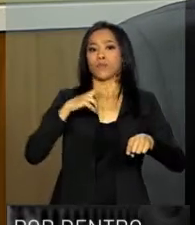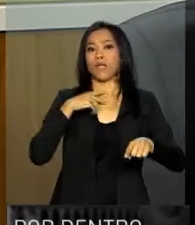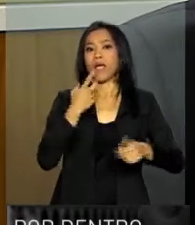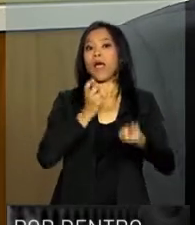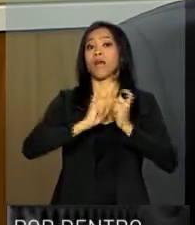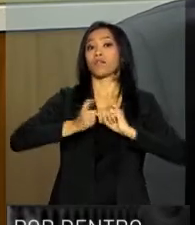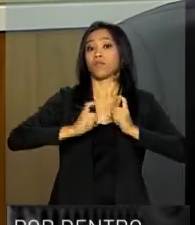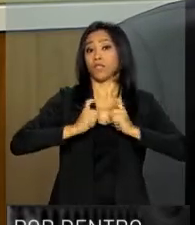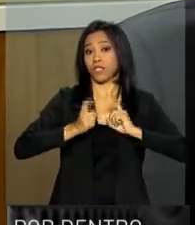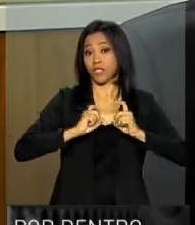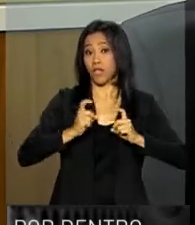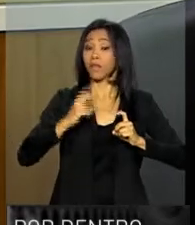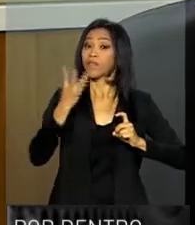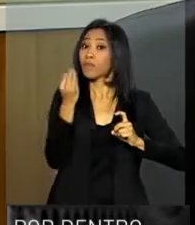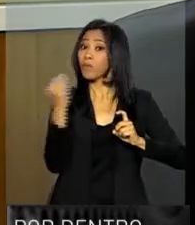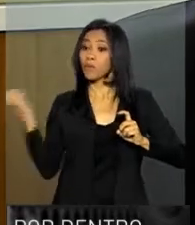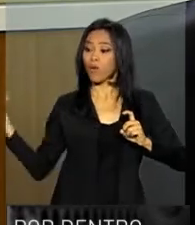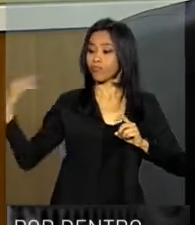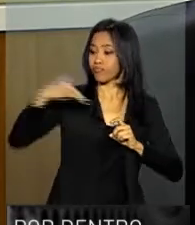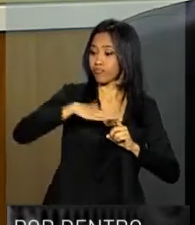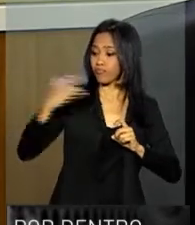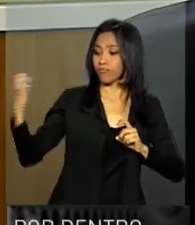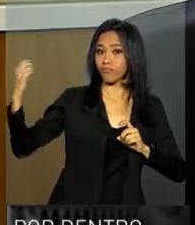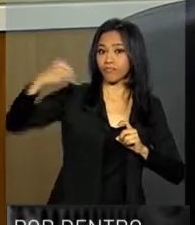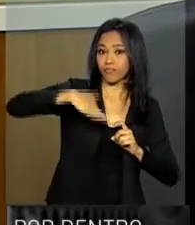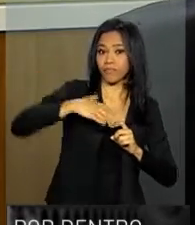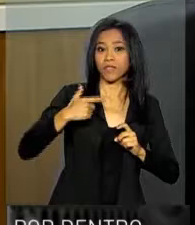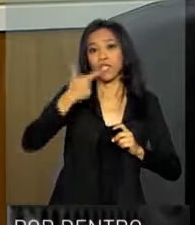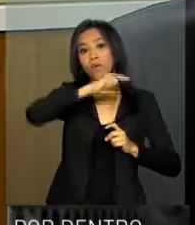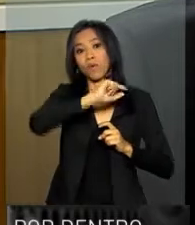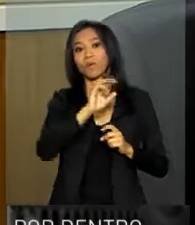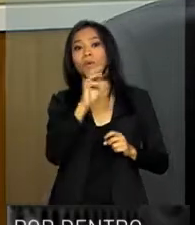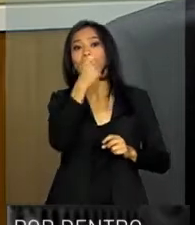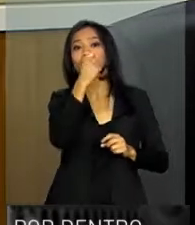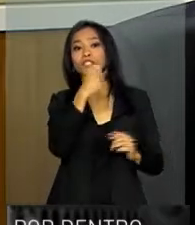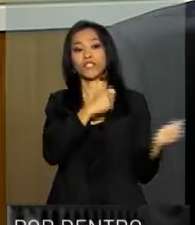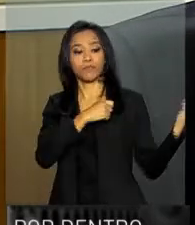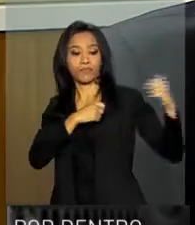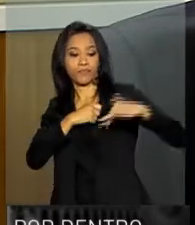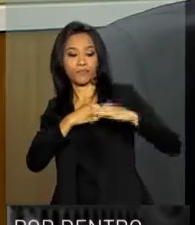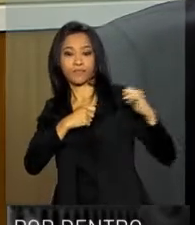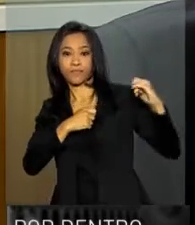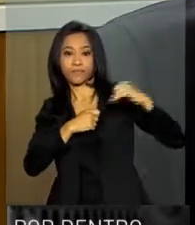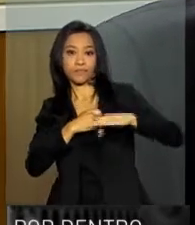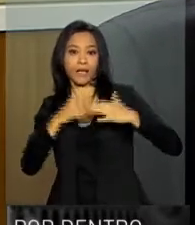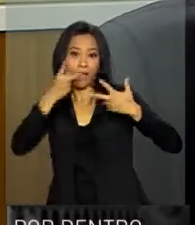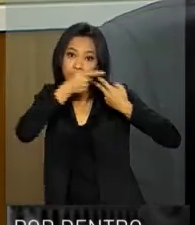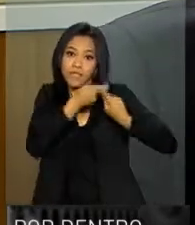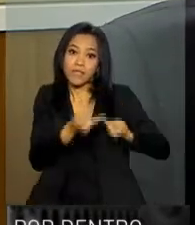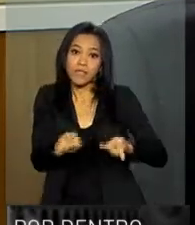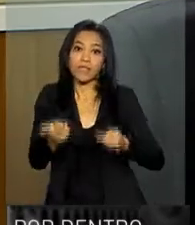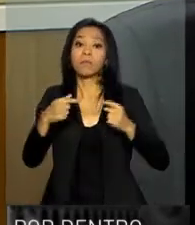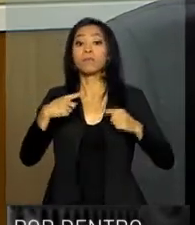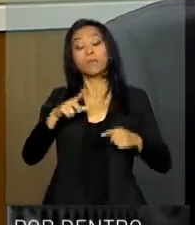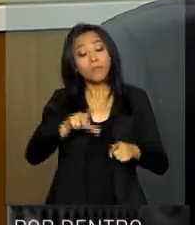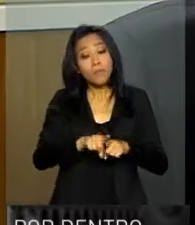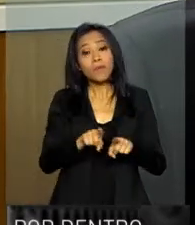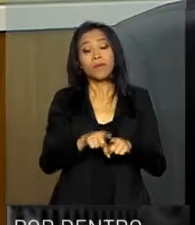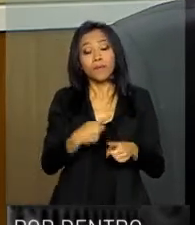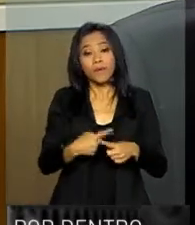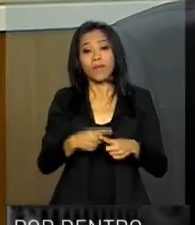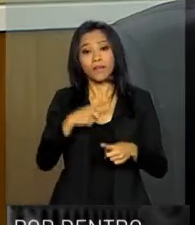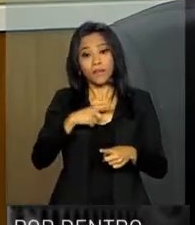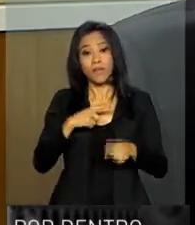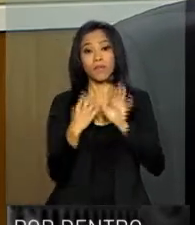turistas indo do lado brasileiro mais um milhão e meio do lado argentino porque a concessão já existentes as concessões então onde